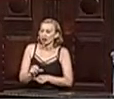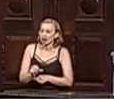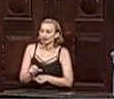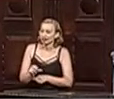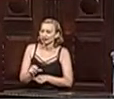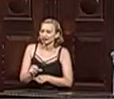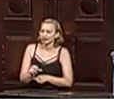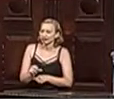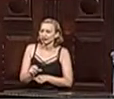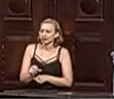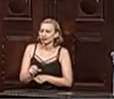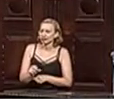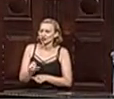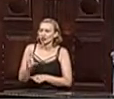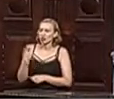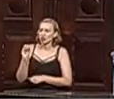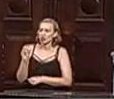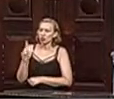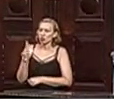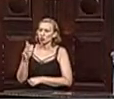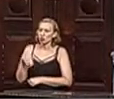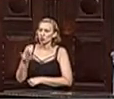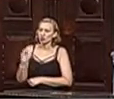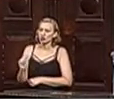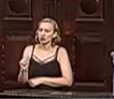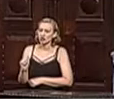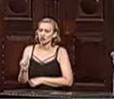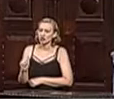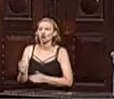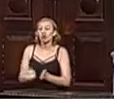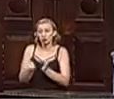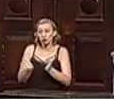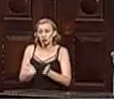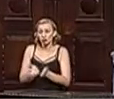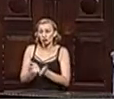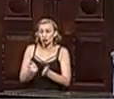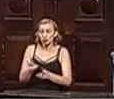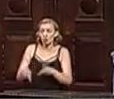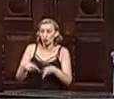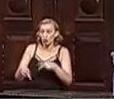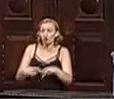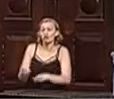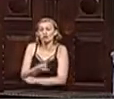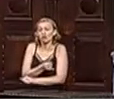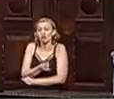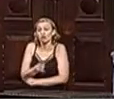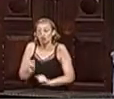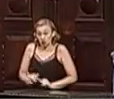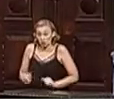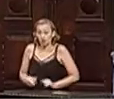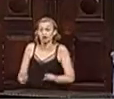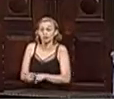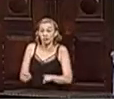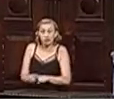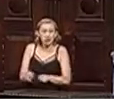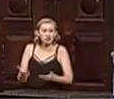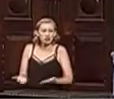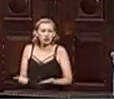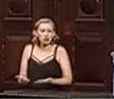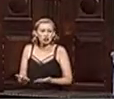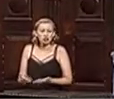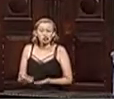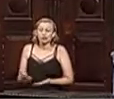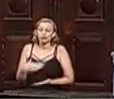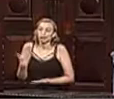a Conlurb. Certamente a população vai ser penalizada. E aproveitando o ensejo que tem a ver com o lixo, a gente